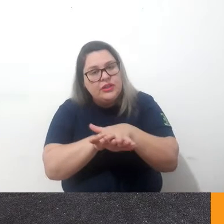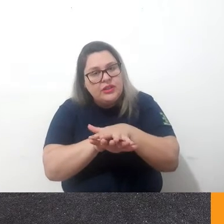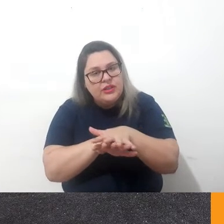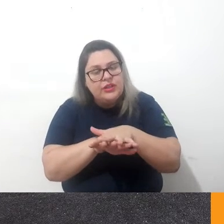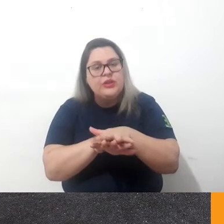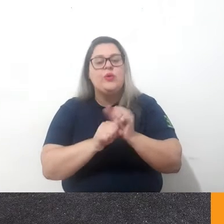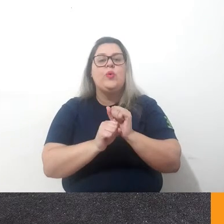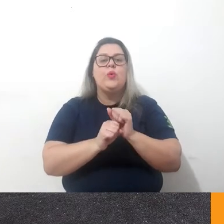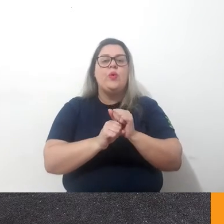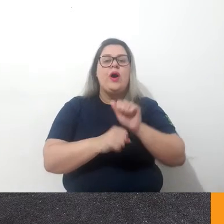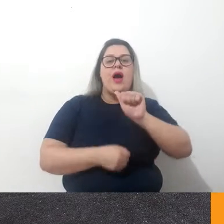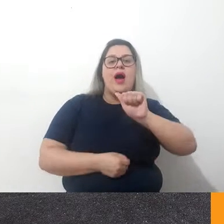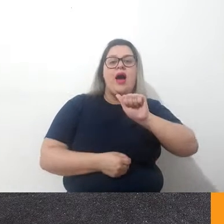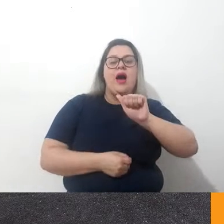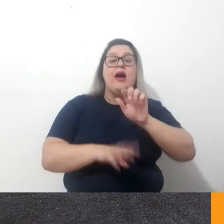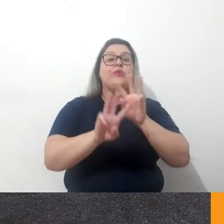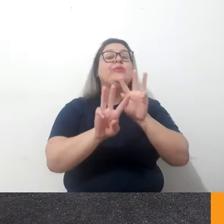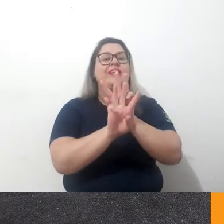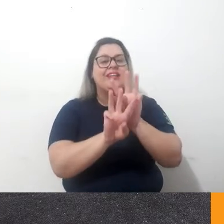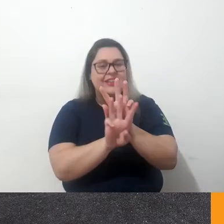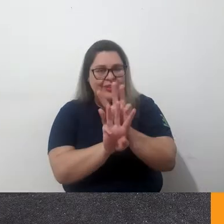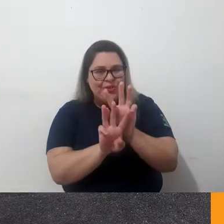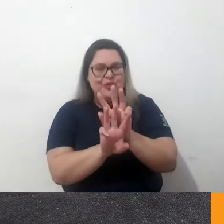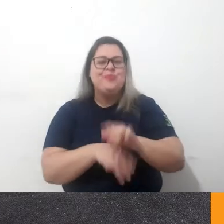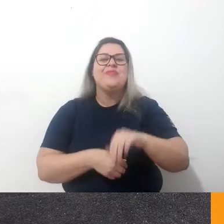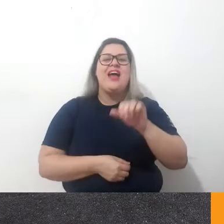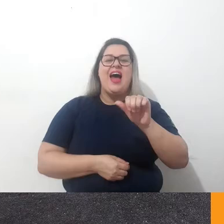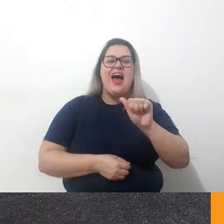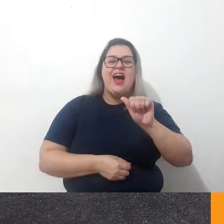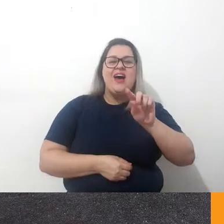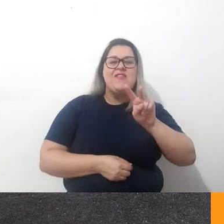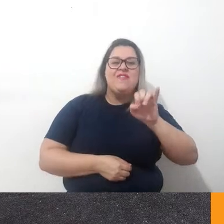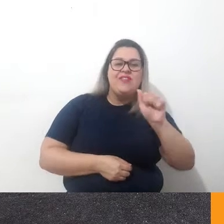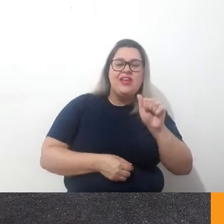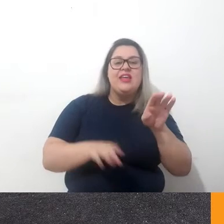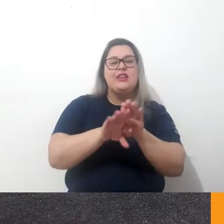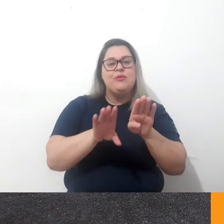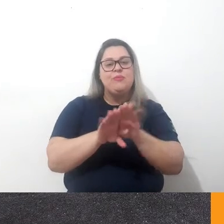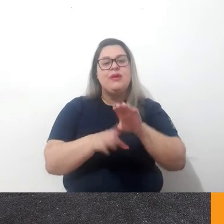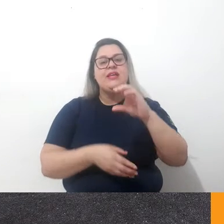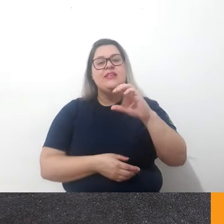o centeio, ou pode estar com infecção intestinal.